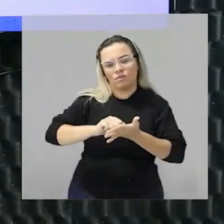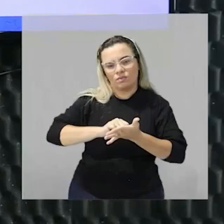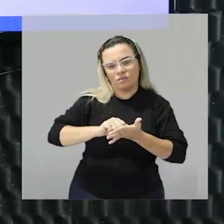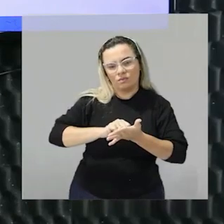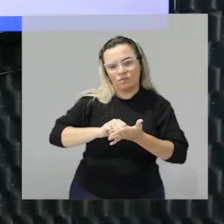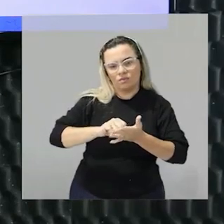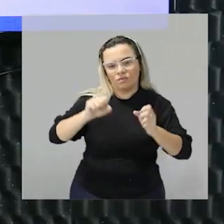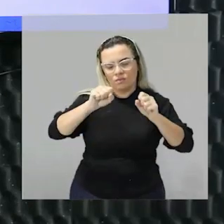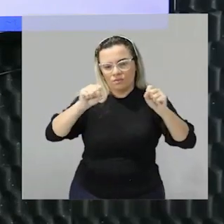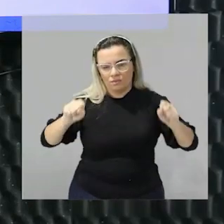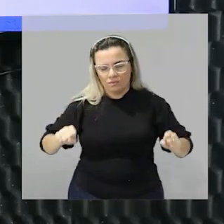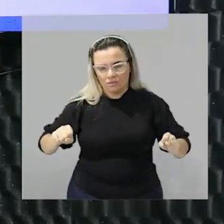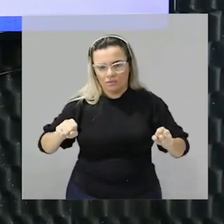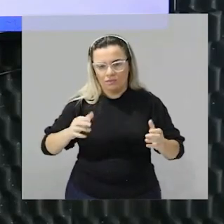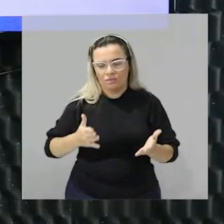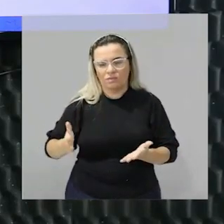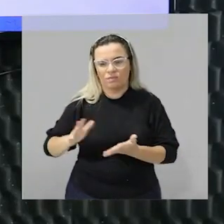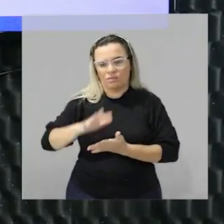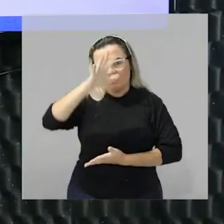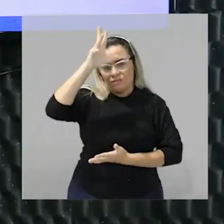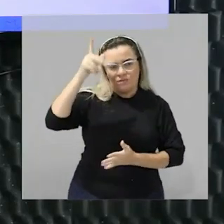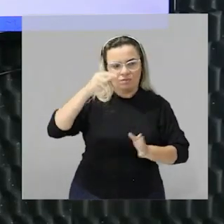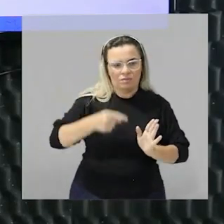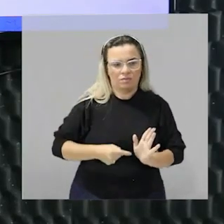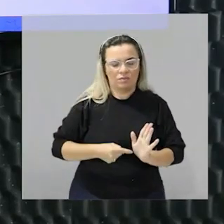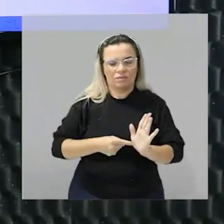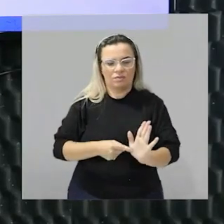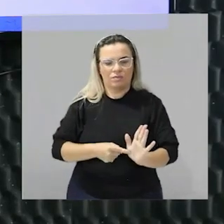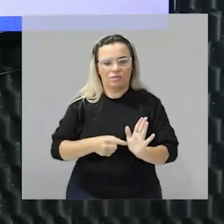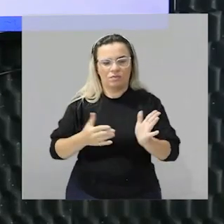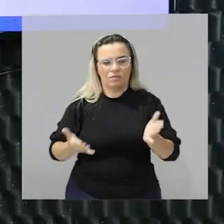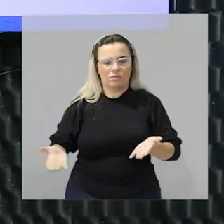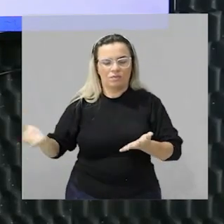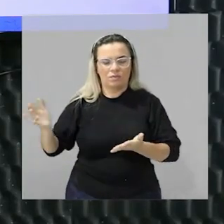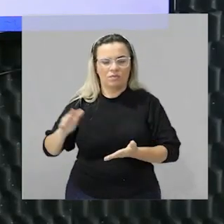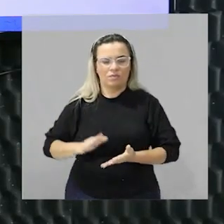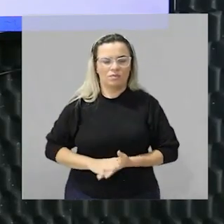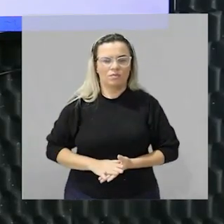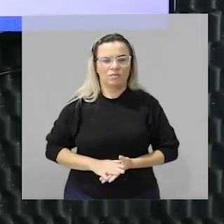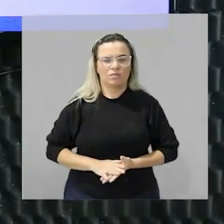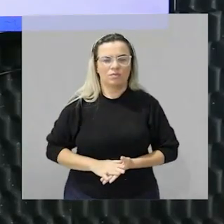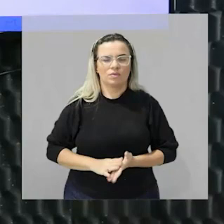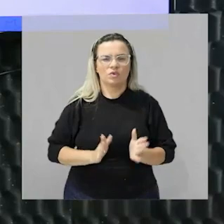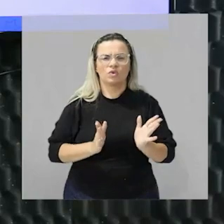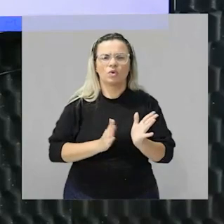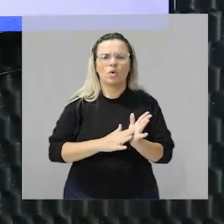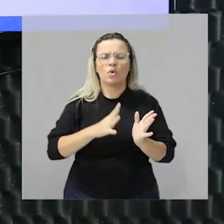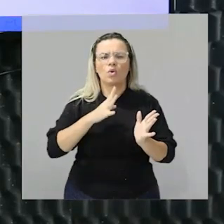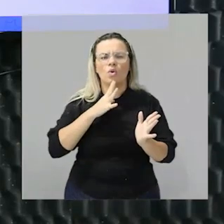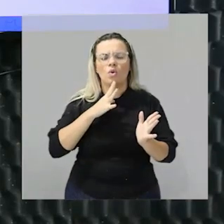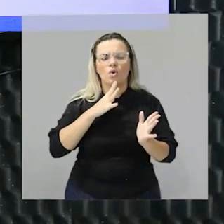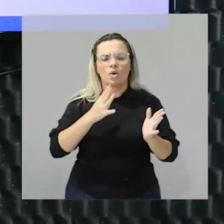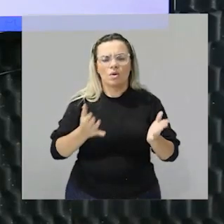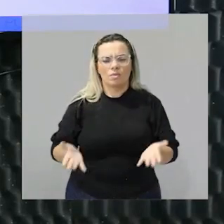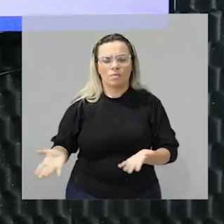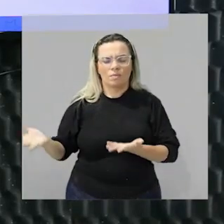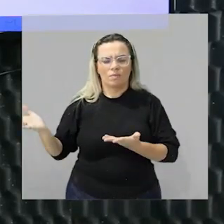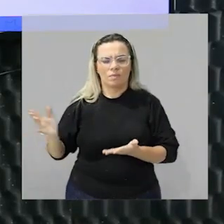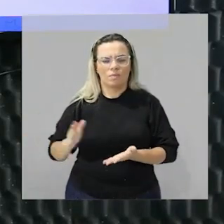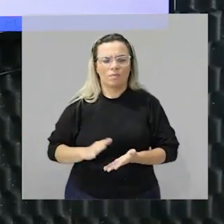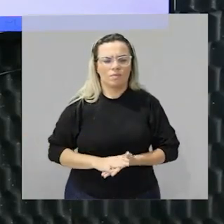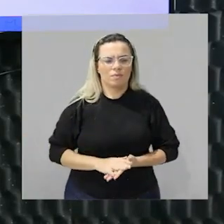o sistema produtivo amazônico mencionado, que é a borracha, ficou marcado pelo quê? Ficou marcado